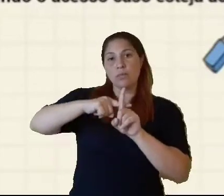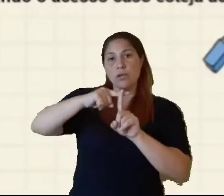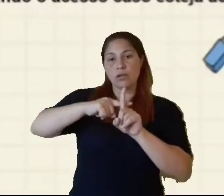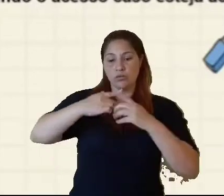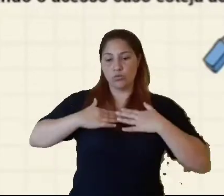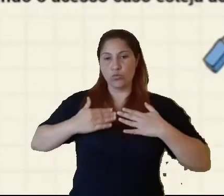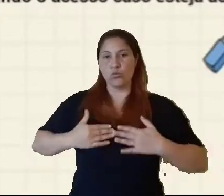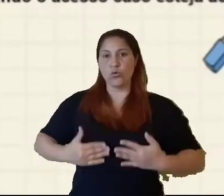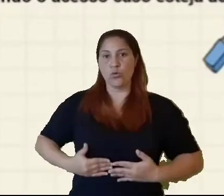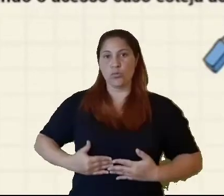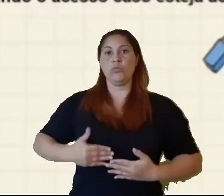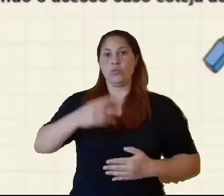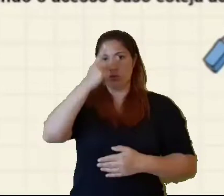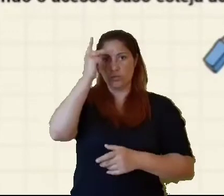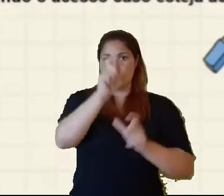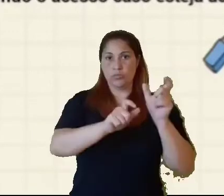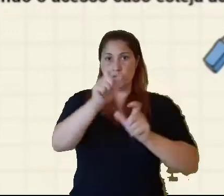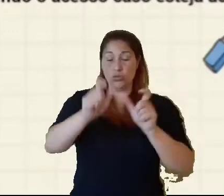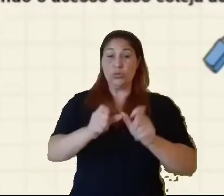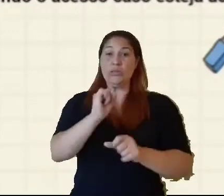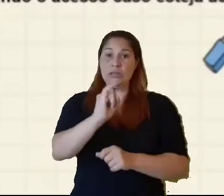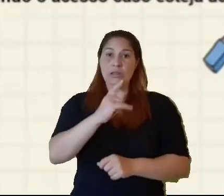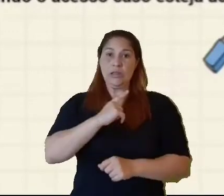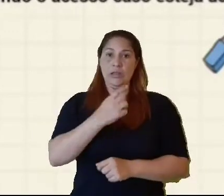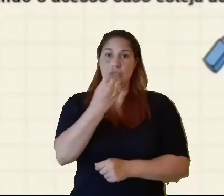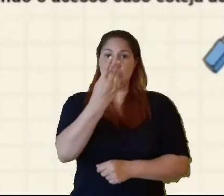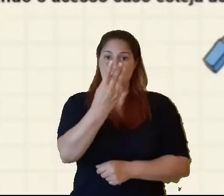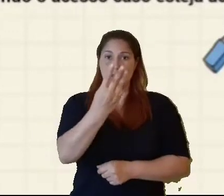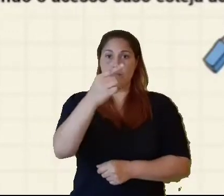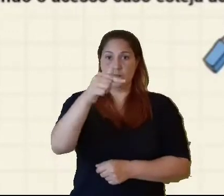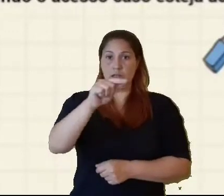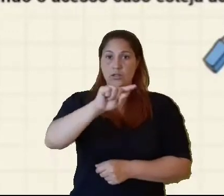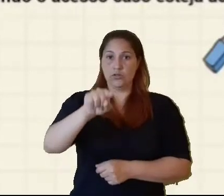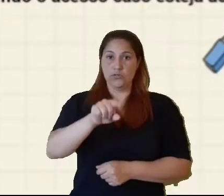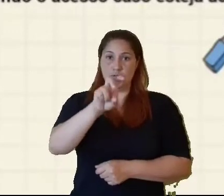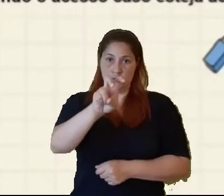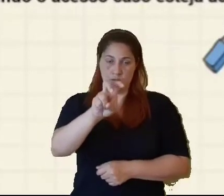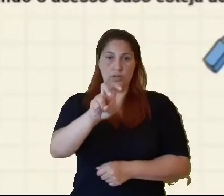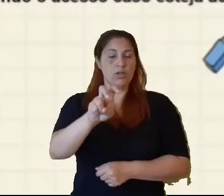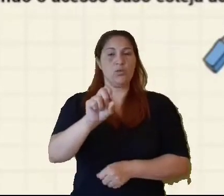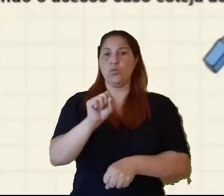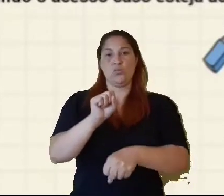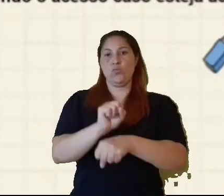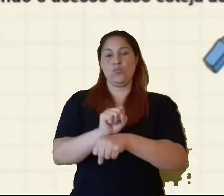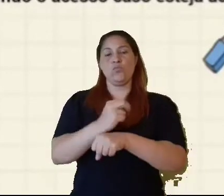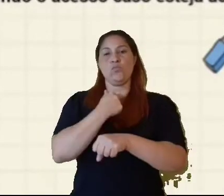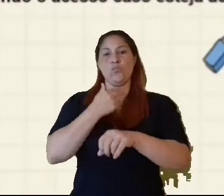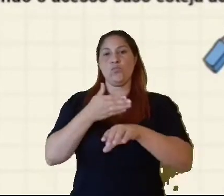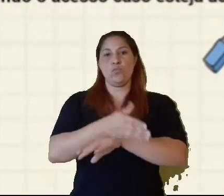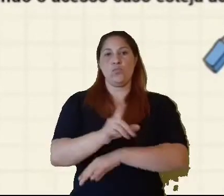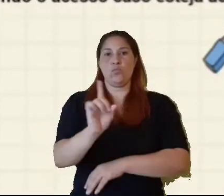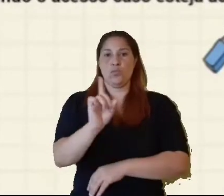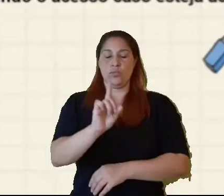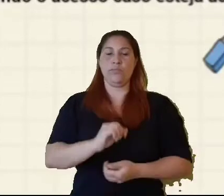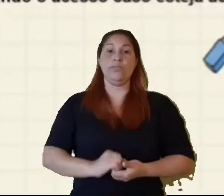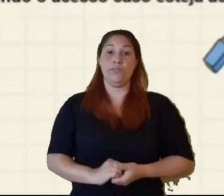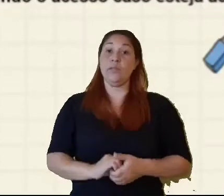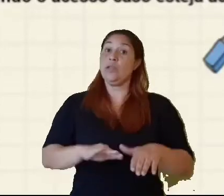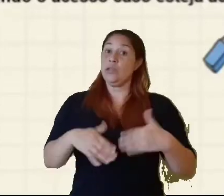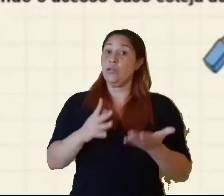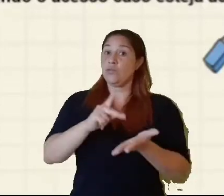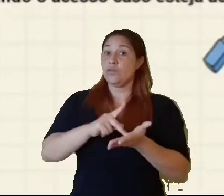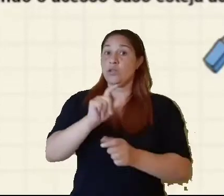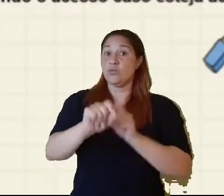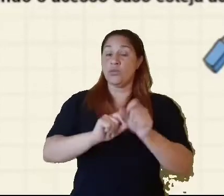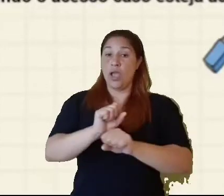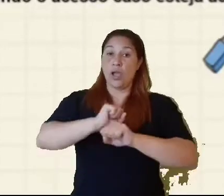caso esteja acima de 37,5. Na verdade, acordou, vai para a escola, já põe a mãozinha lá, vê se a